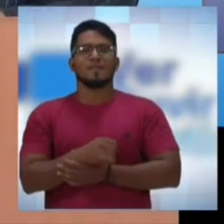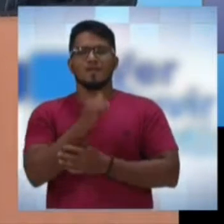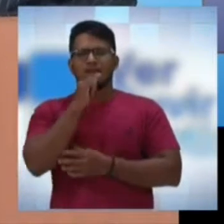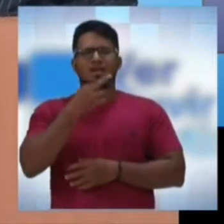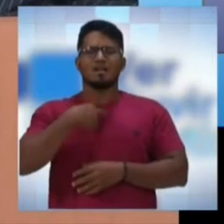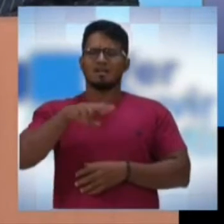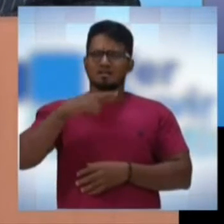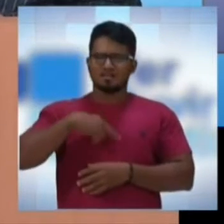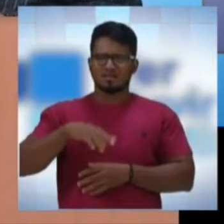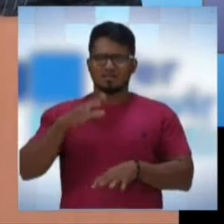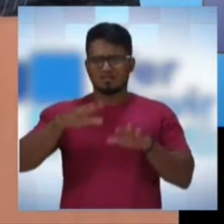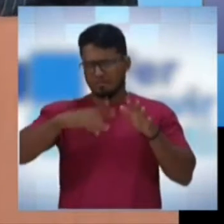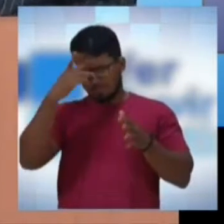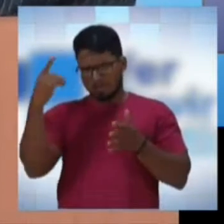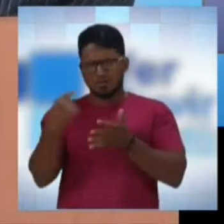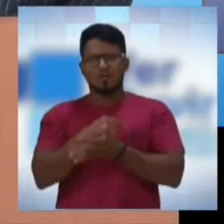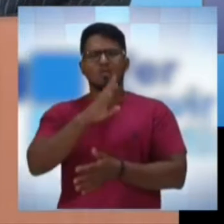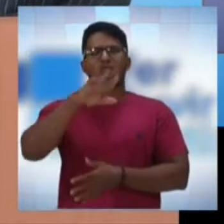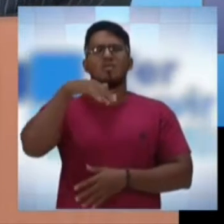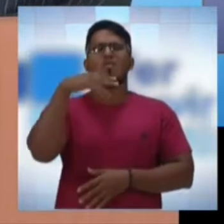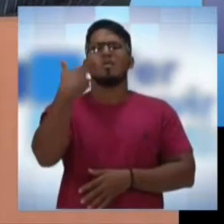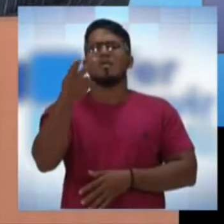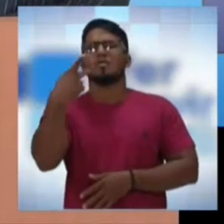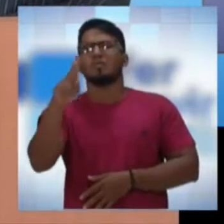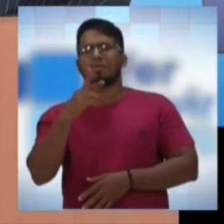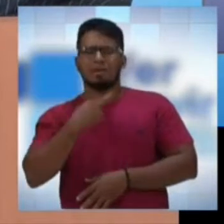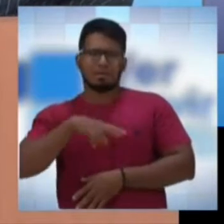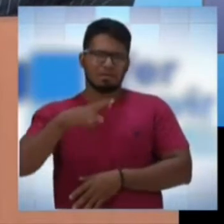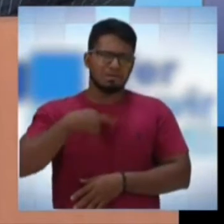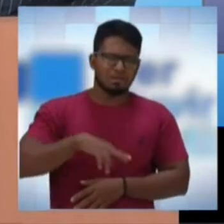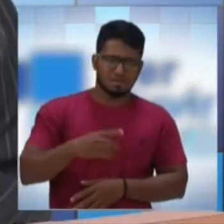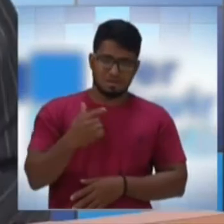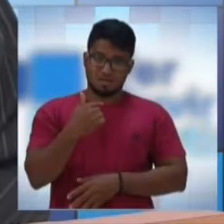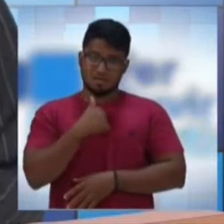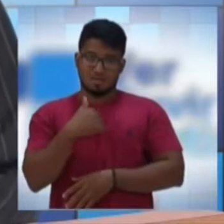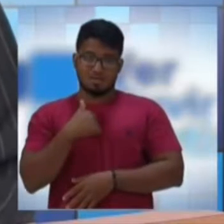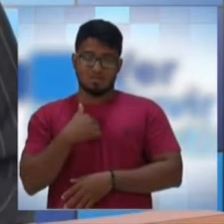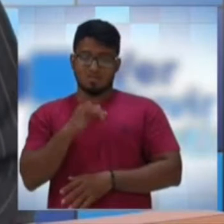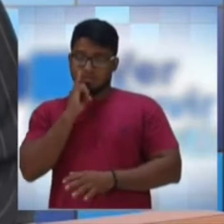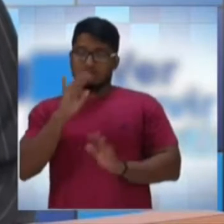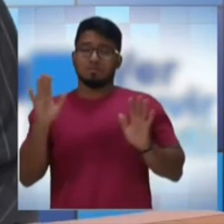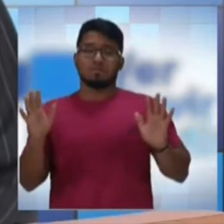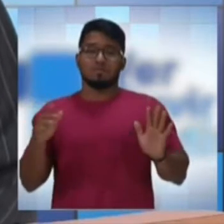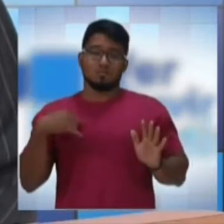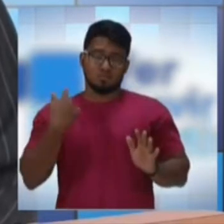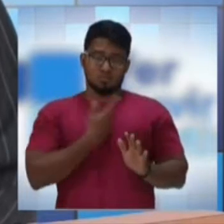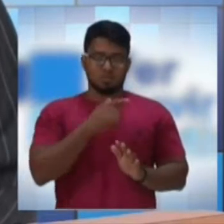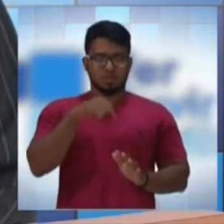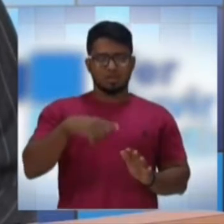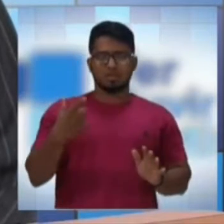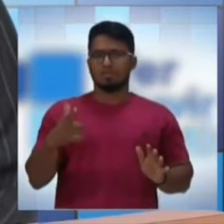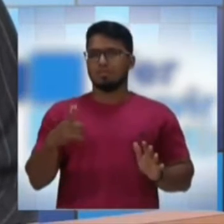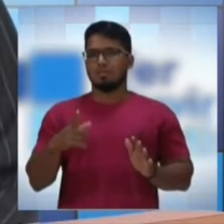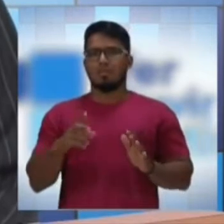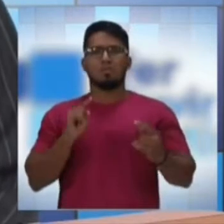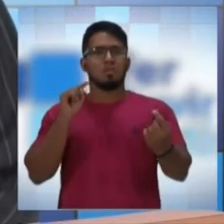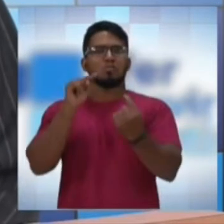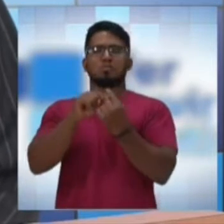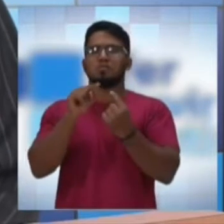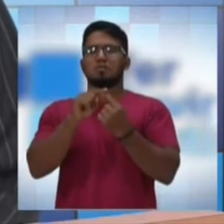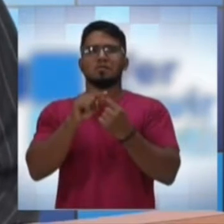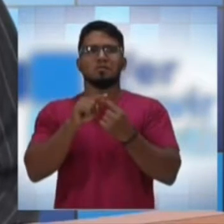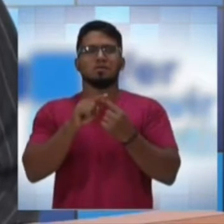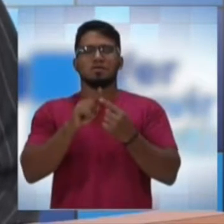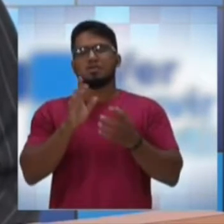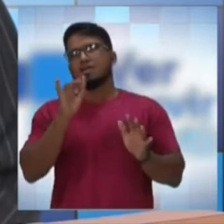É verdade. A religião, muita gente pergunta, qual é a sua religião? Eu particularmente digo o seguinte, nós aqui não temos